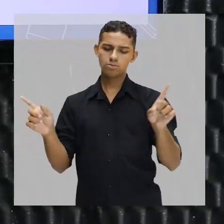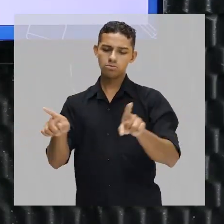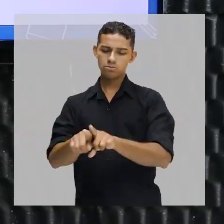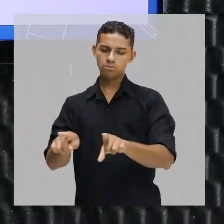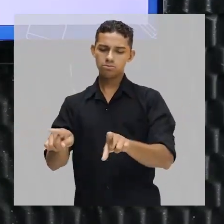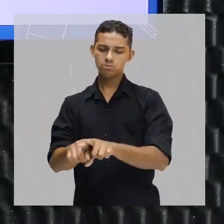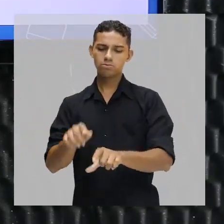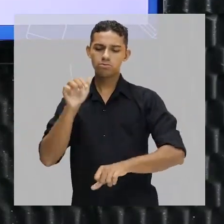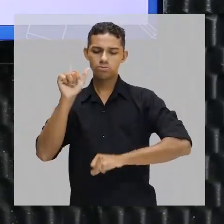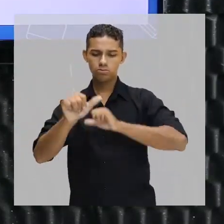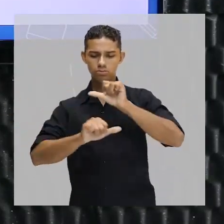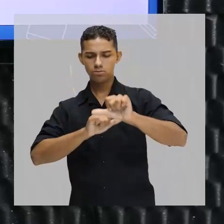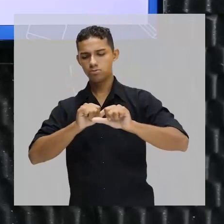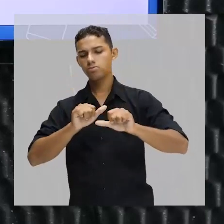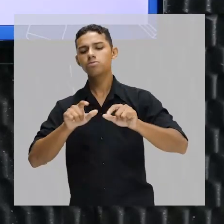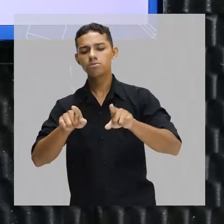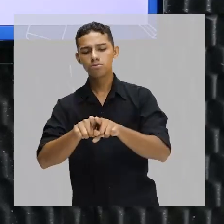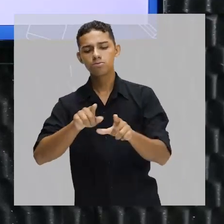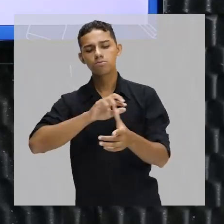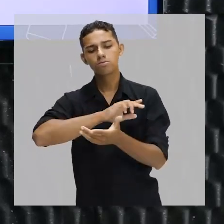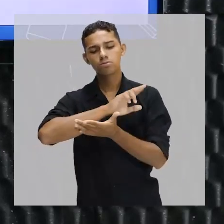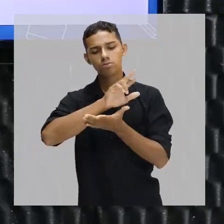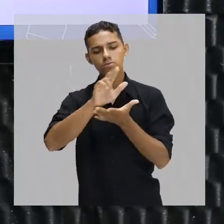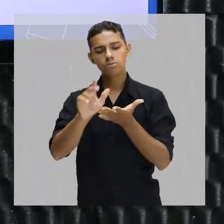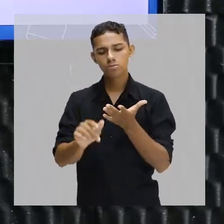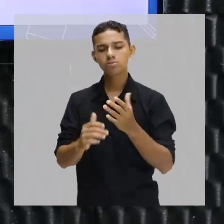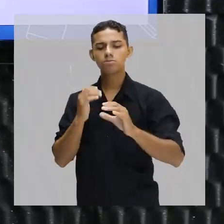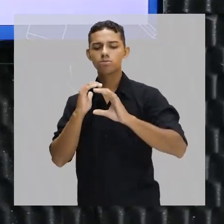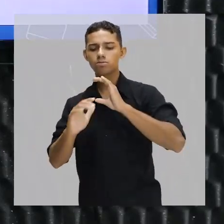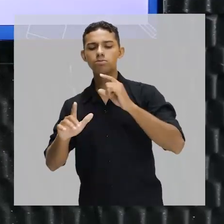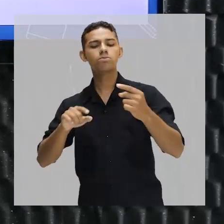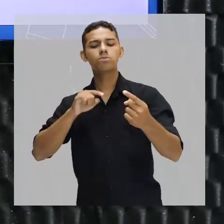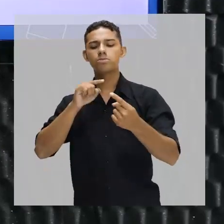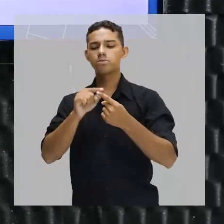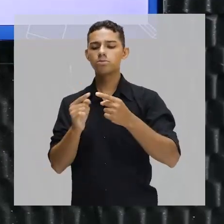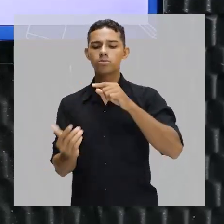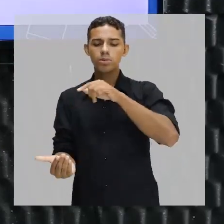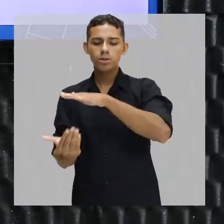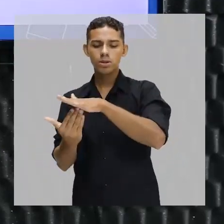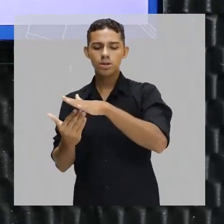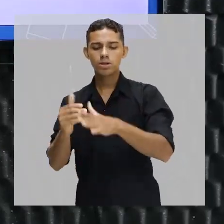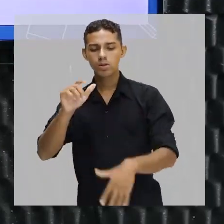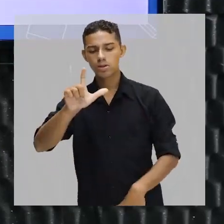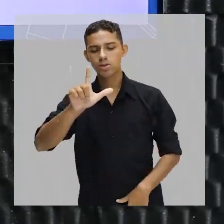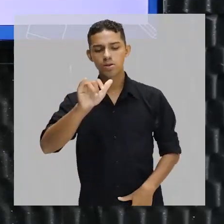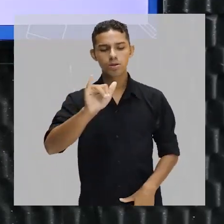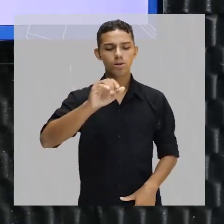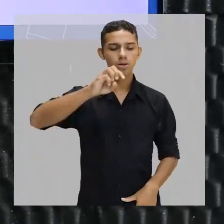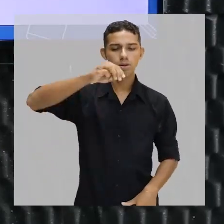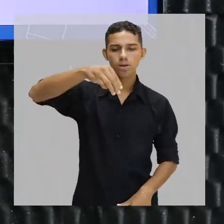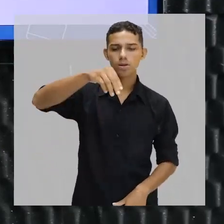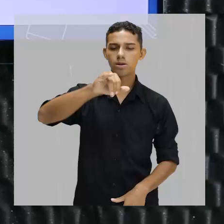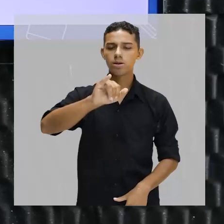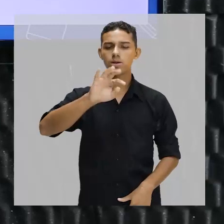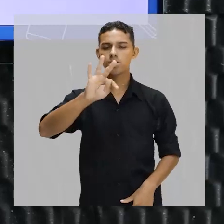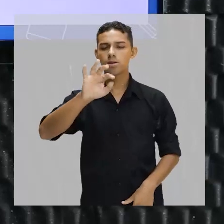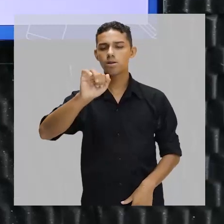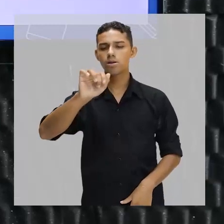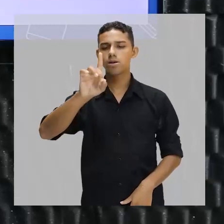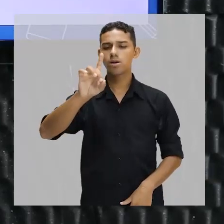intenção comunicativa. Além disso, são mais limitados, as categorias dos textos são